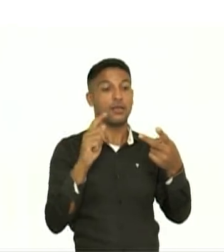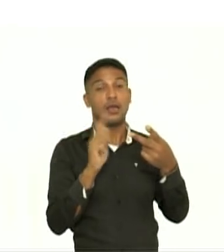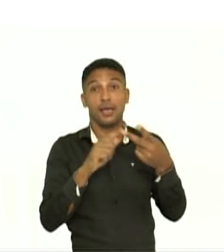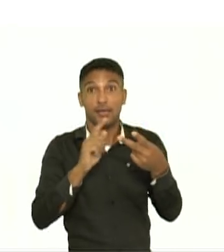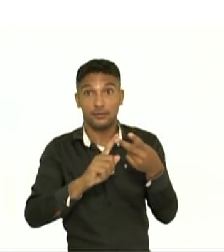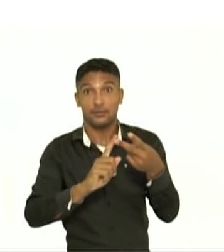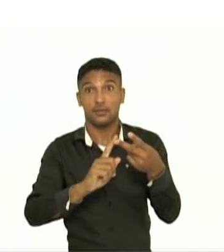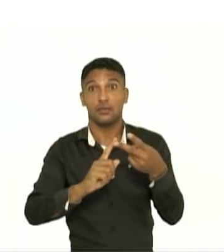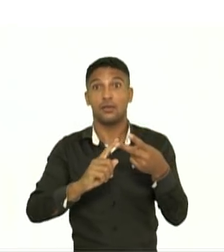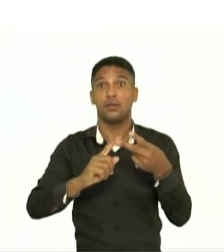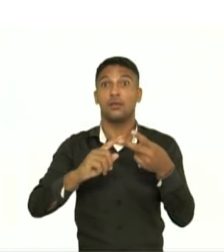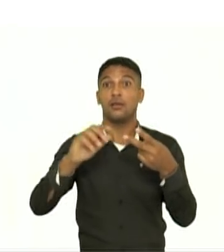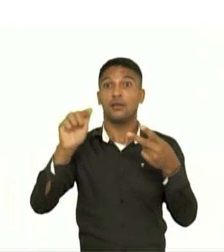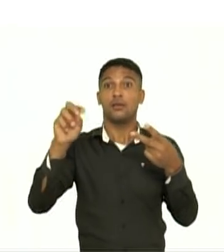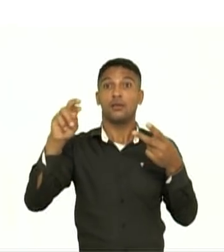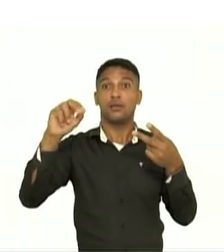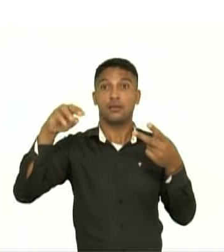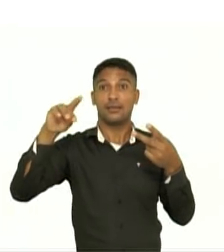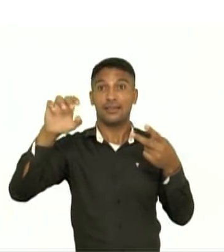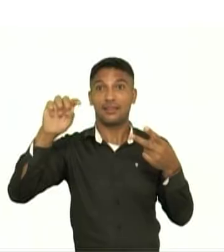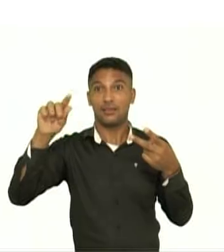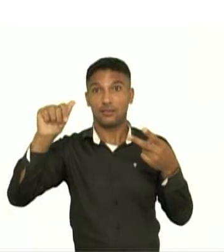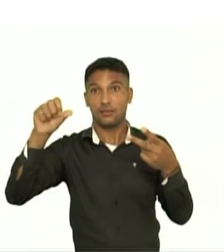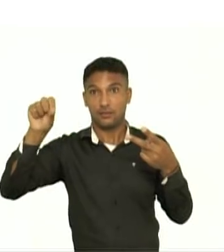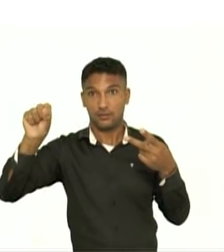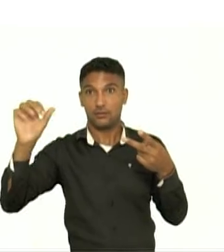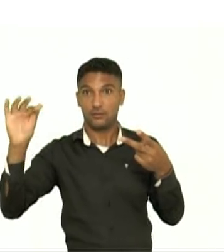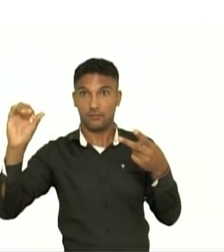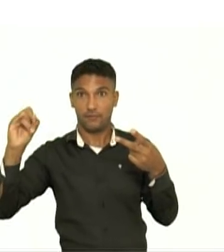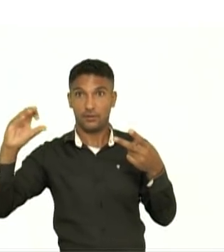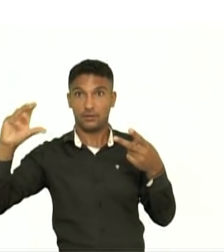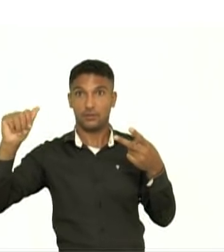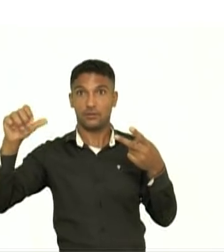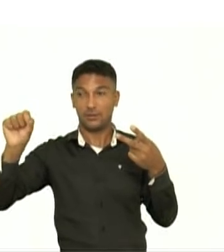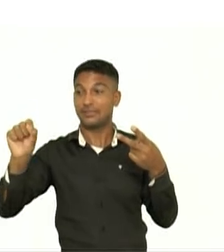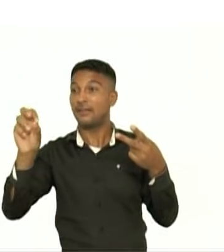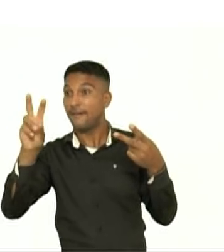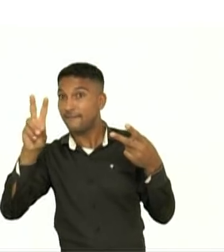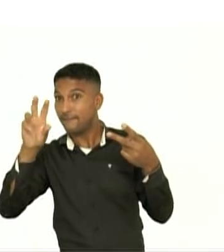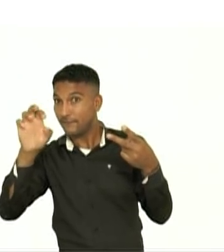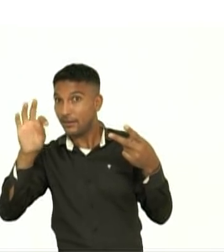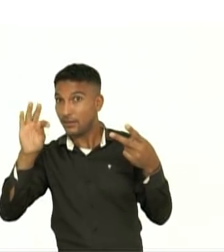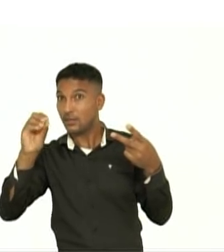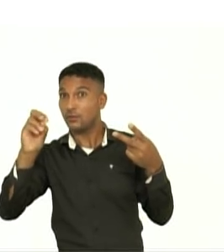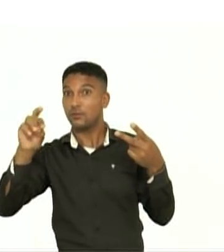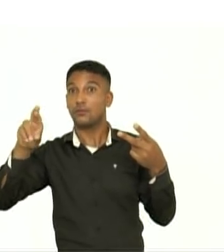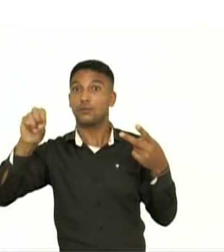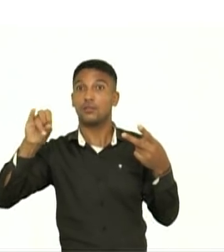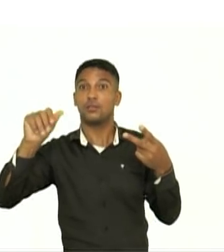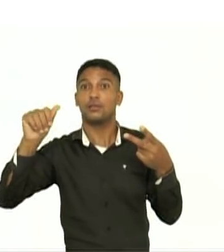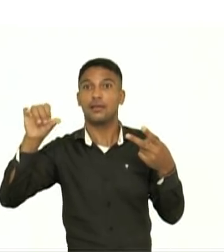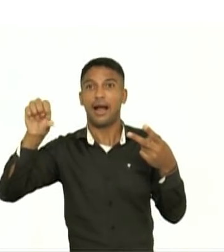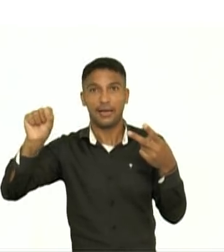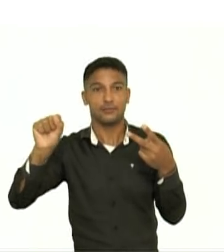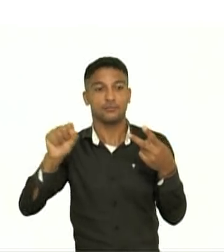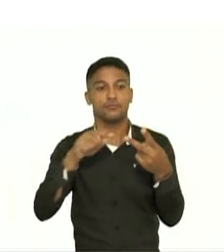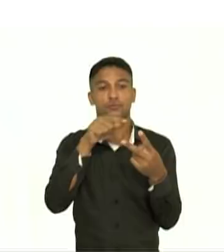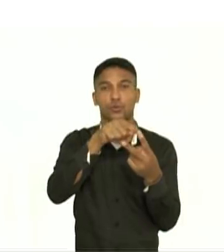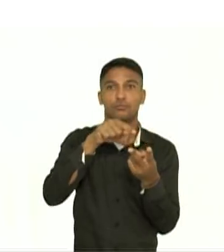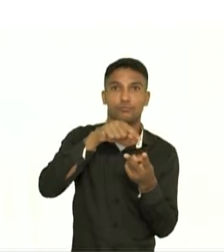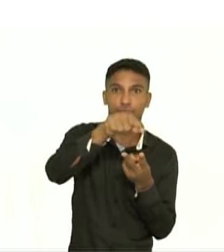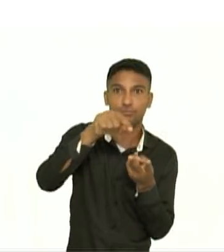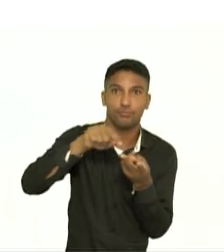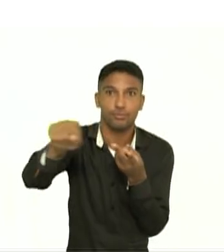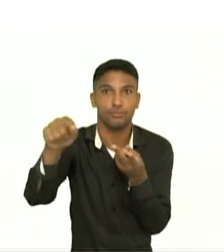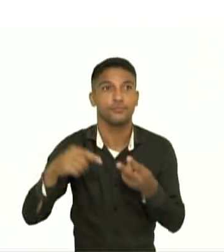grandezas físicas aí dos tipos escalares e vetoriais. Beleza? Vamos lá. O que seria o que a